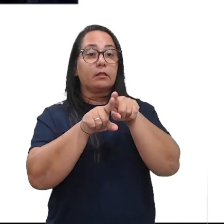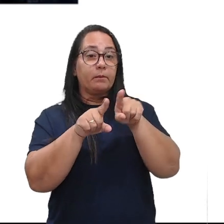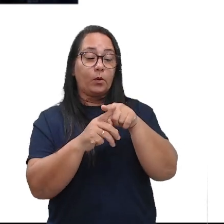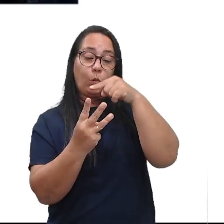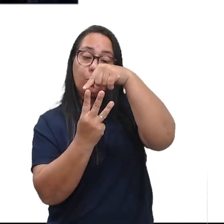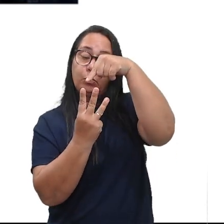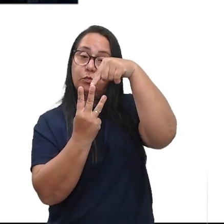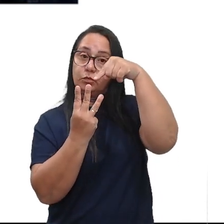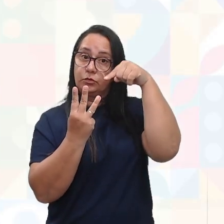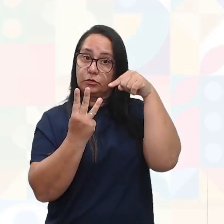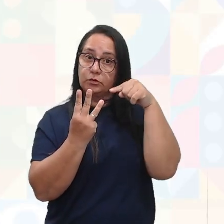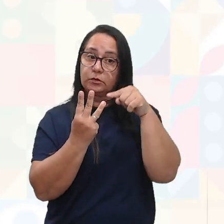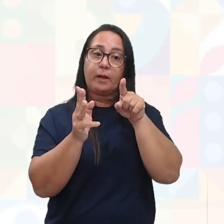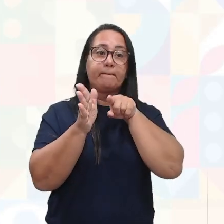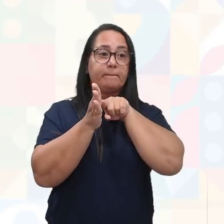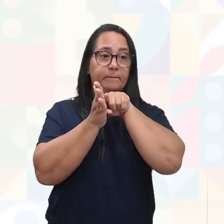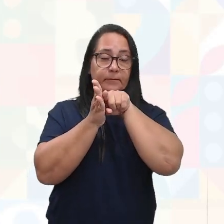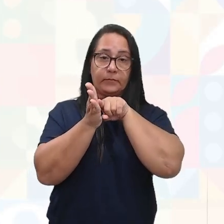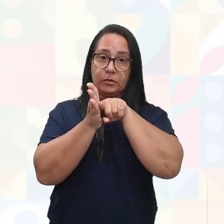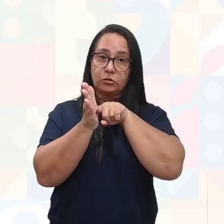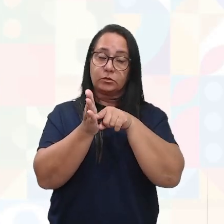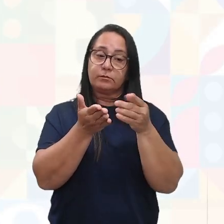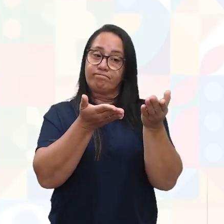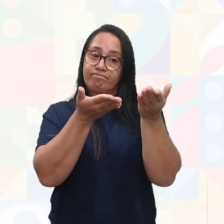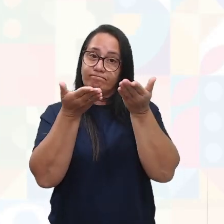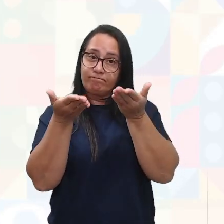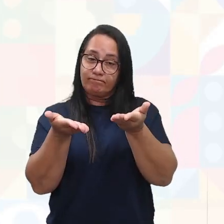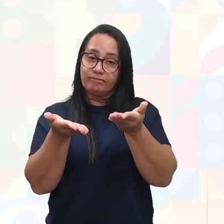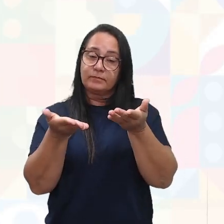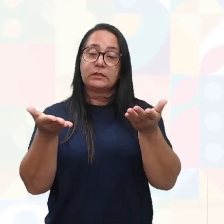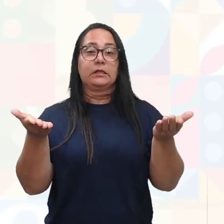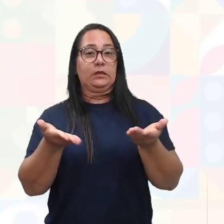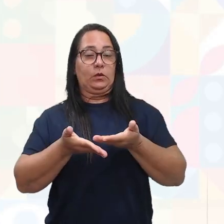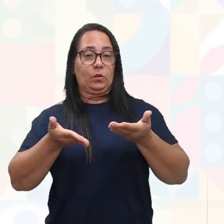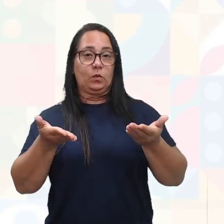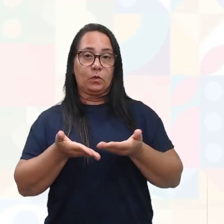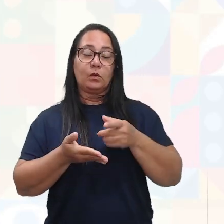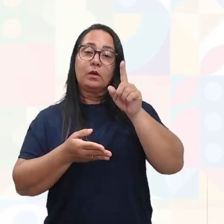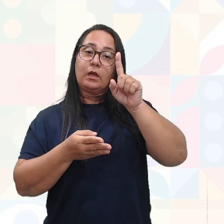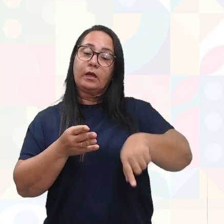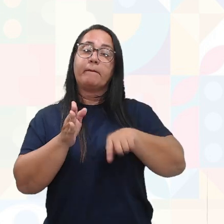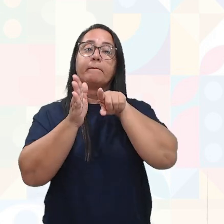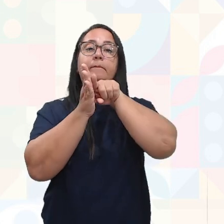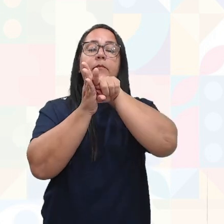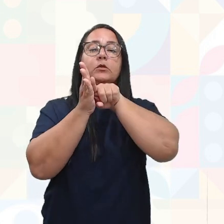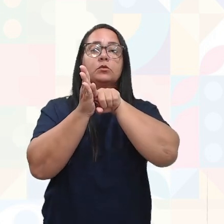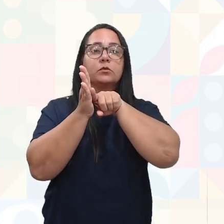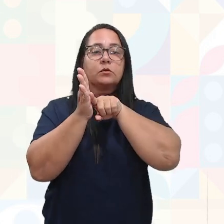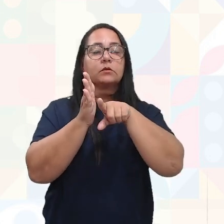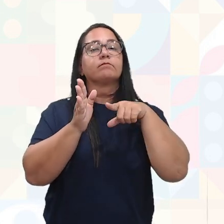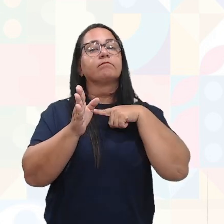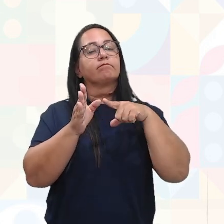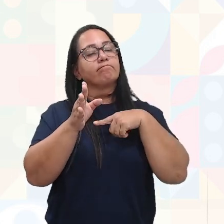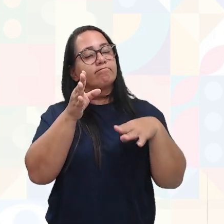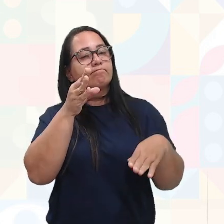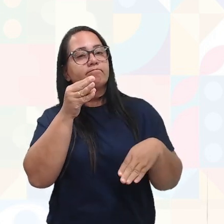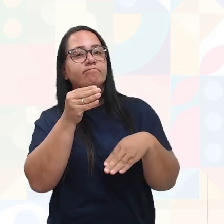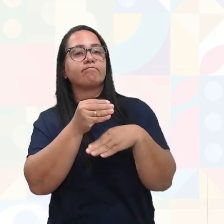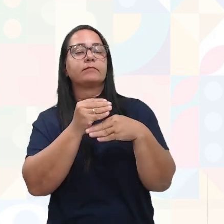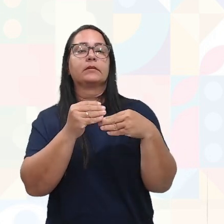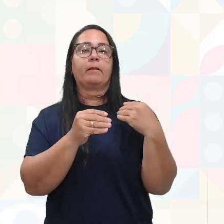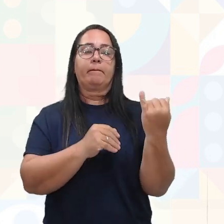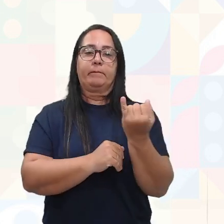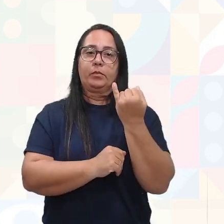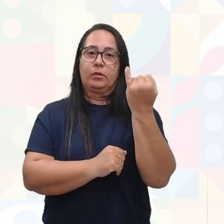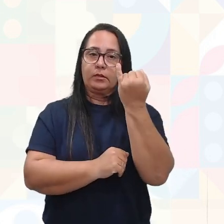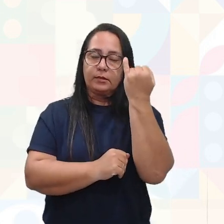3 pesquisadores que estão aí na tela, nessas imagens, são os pesquisadores que têm uma contribuição muito grande